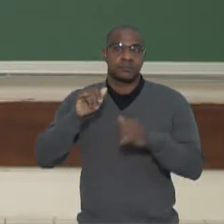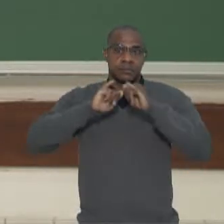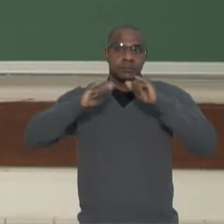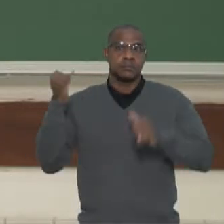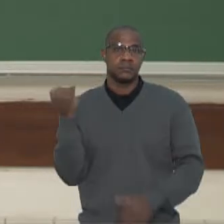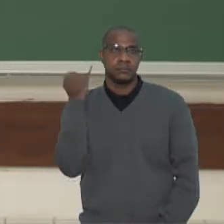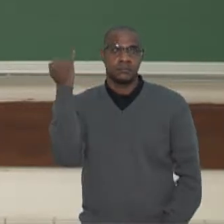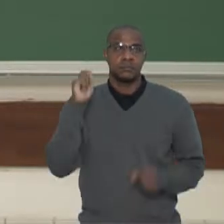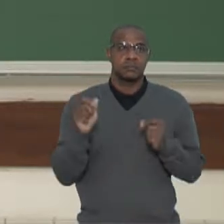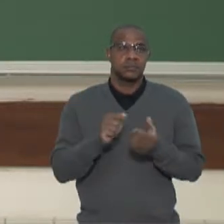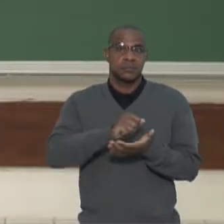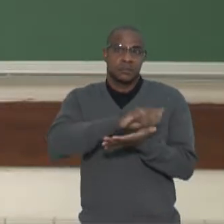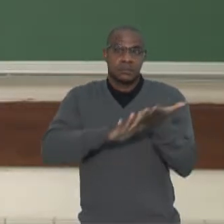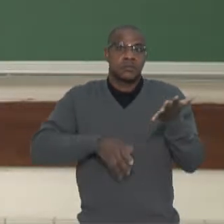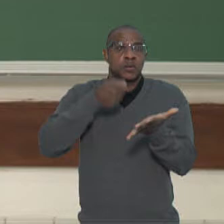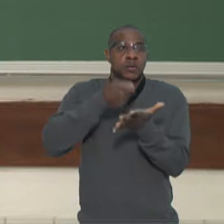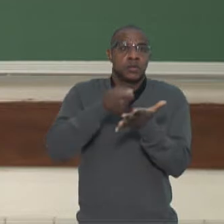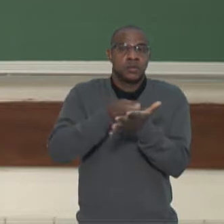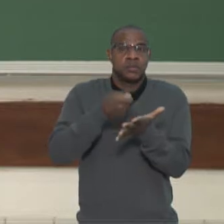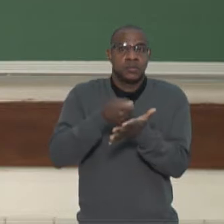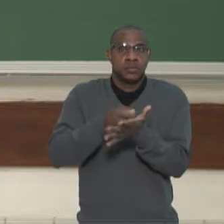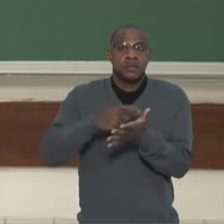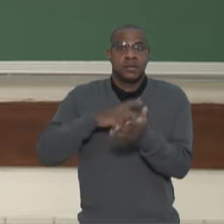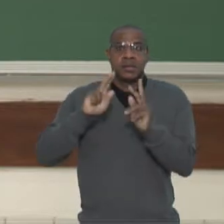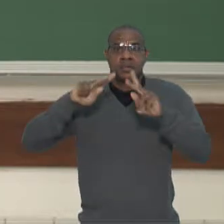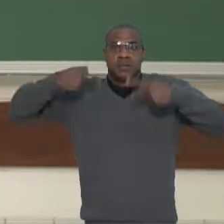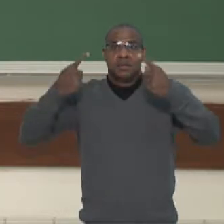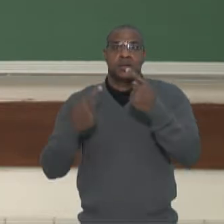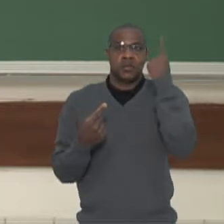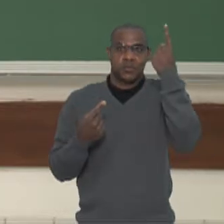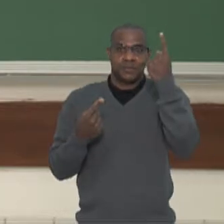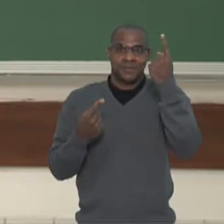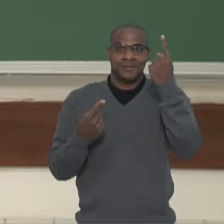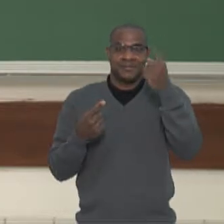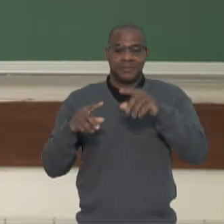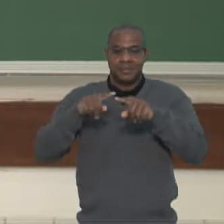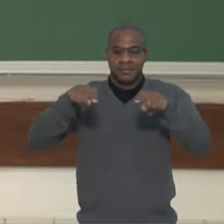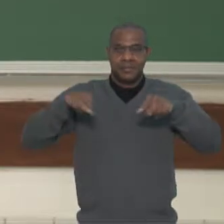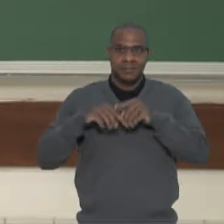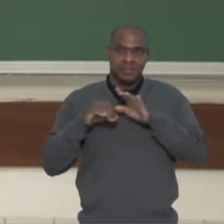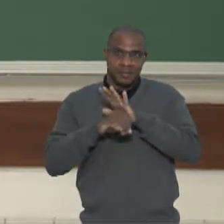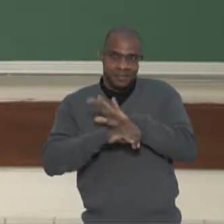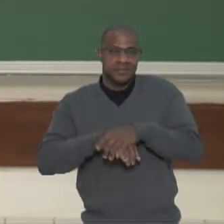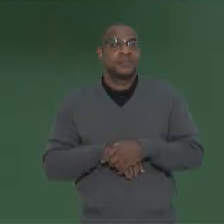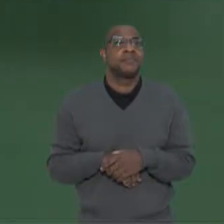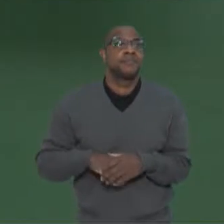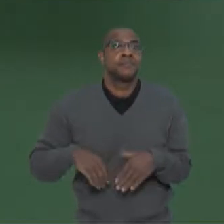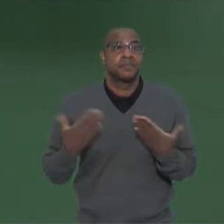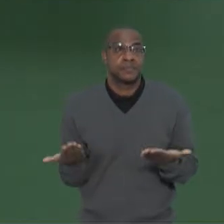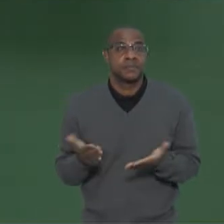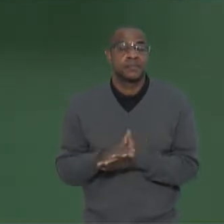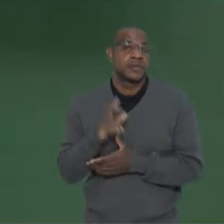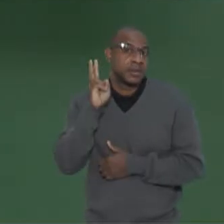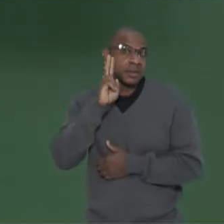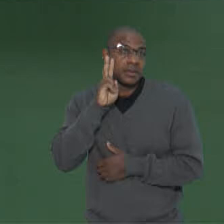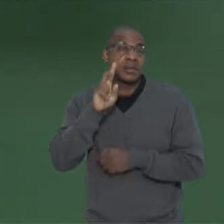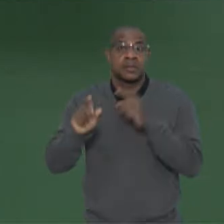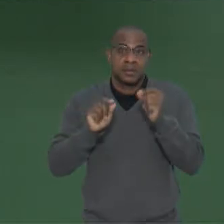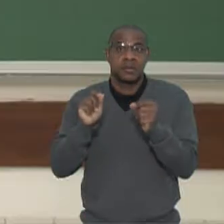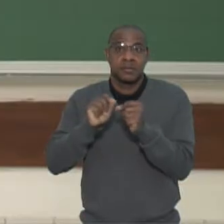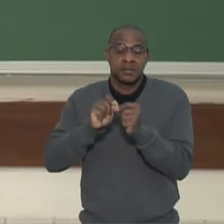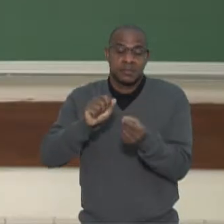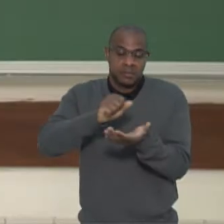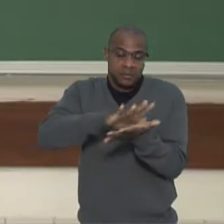importantes, atividade obrigatória e caso você não tenha acesso aí à internet, beleza? Então, lembrem-se das